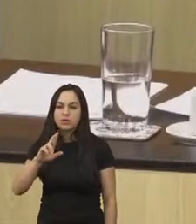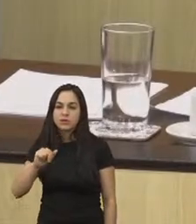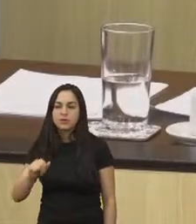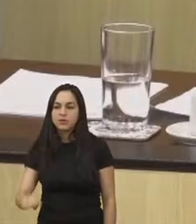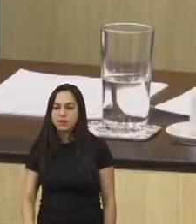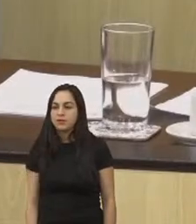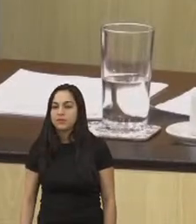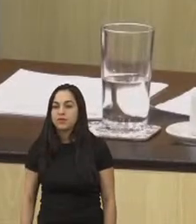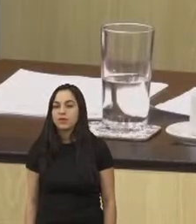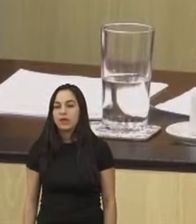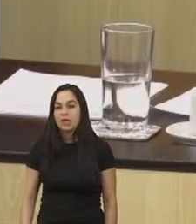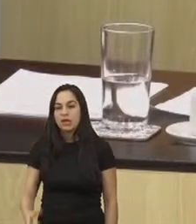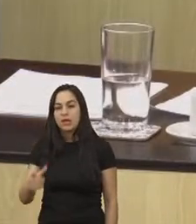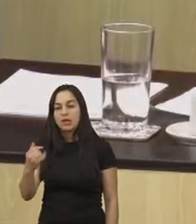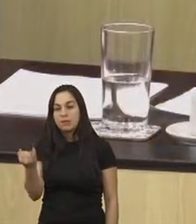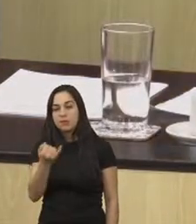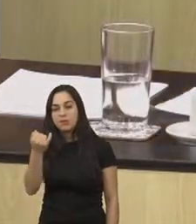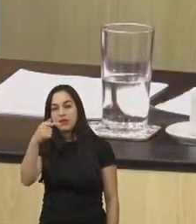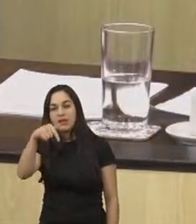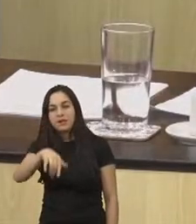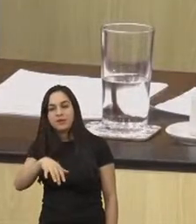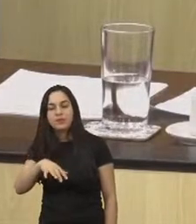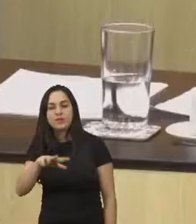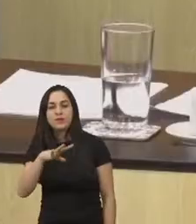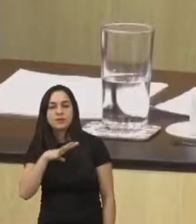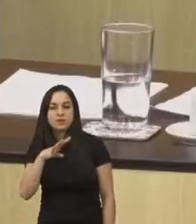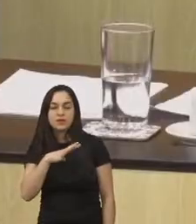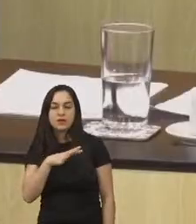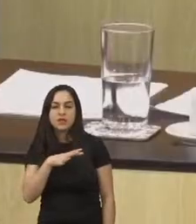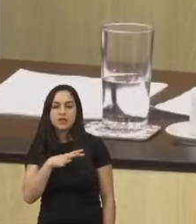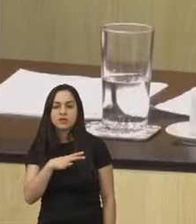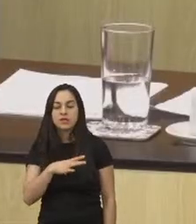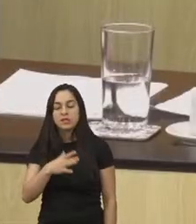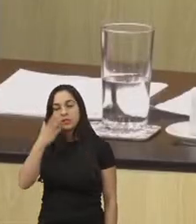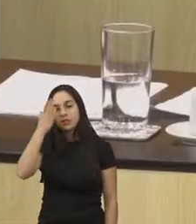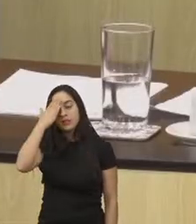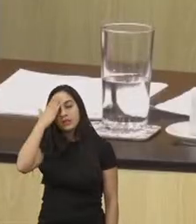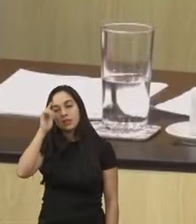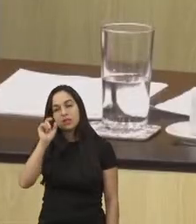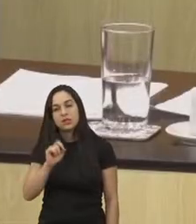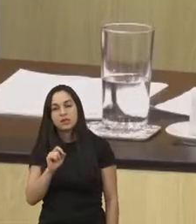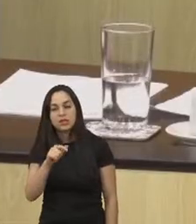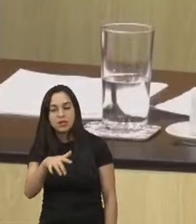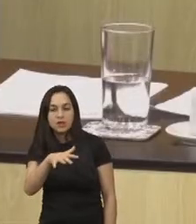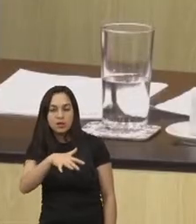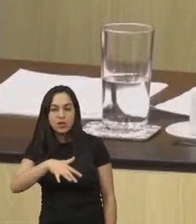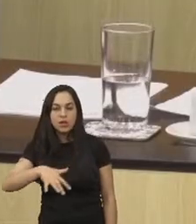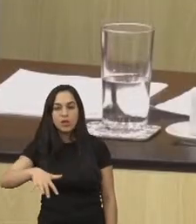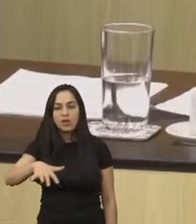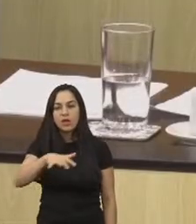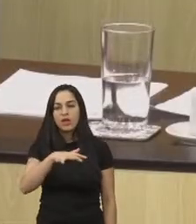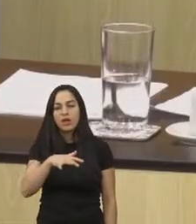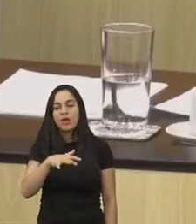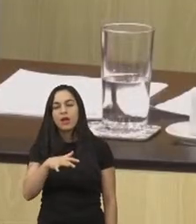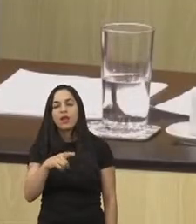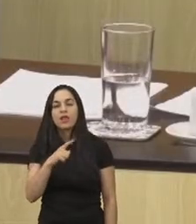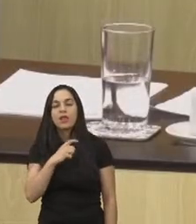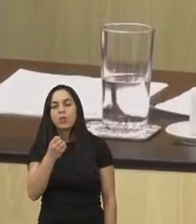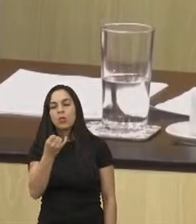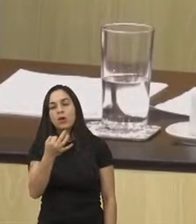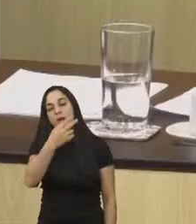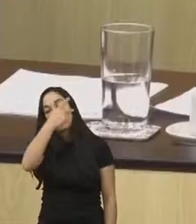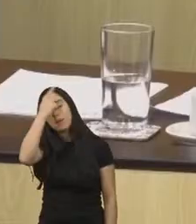possui grande relevância para o município, com considerável extensão territorial e número de